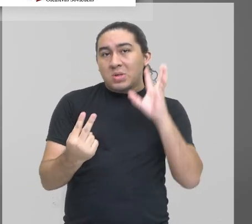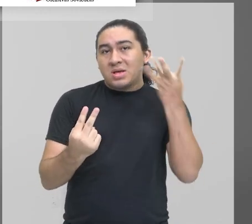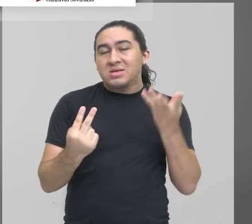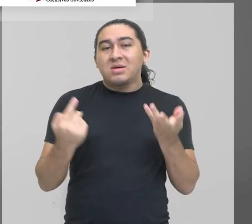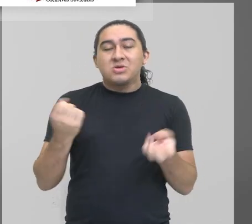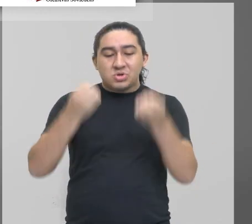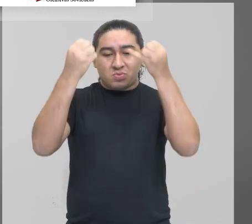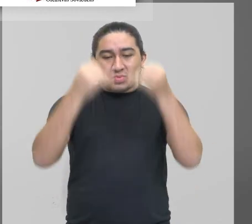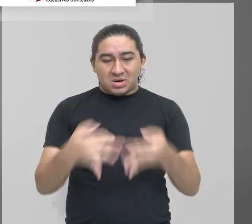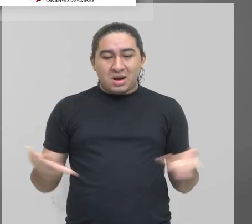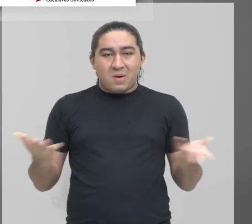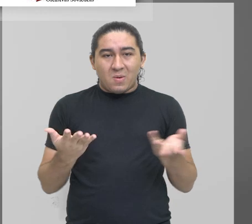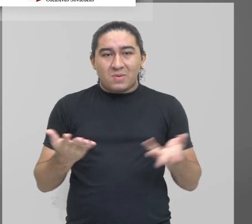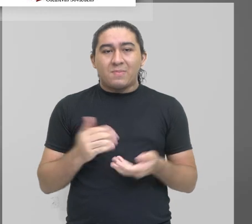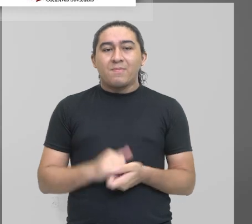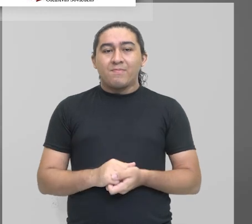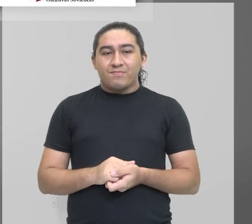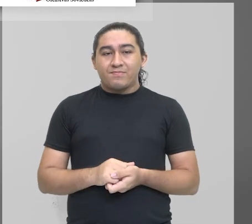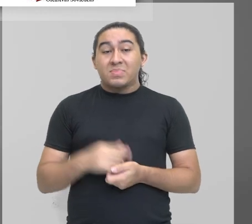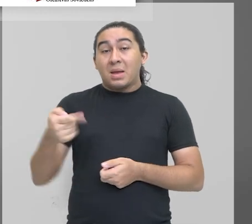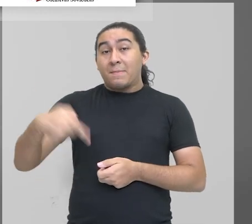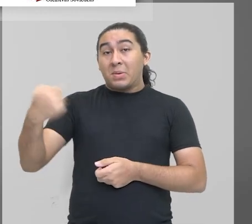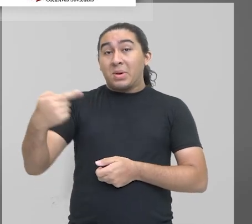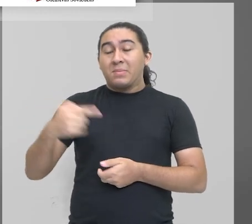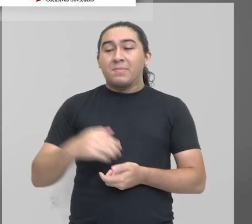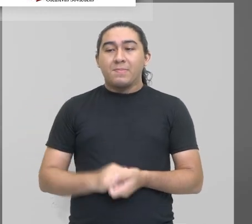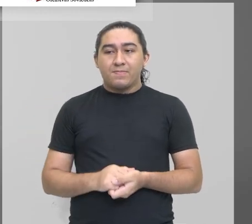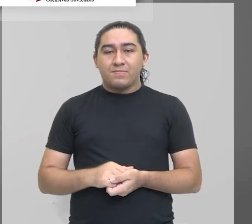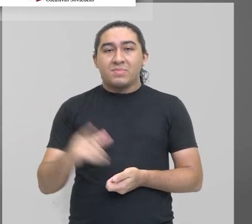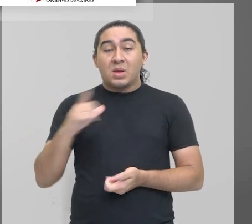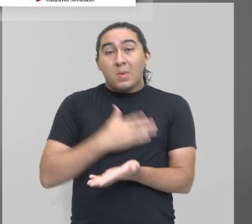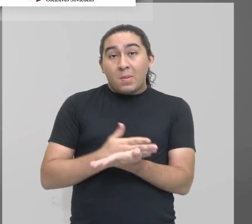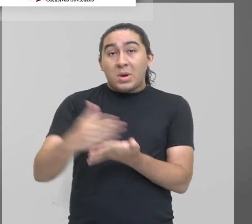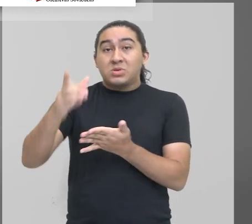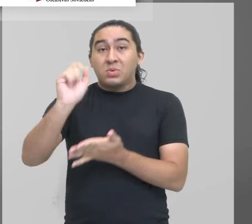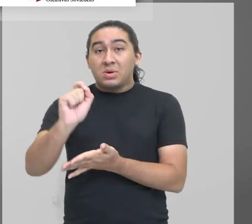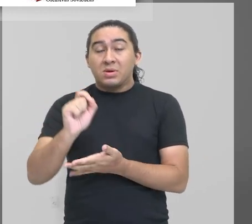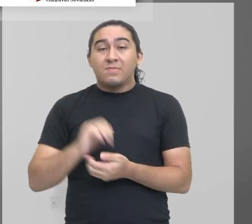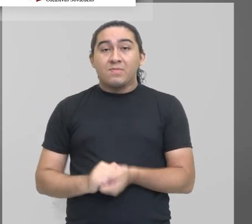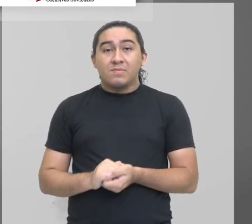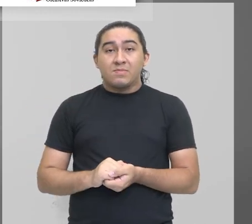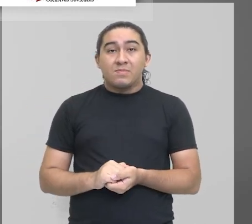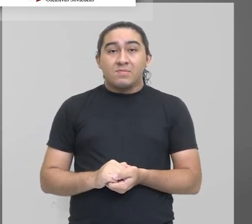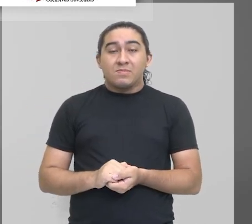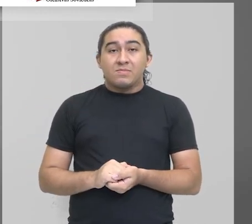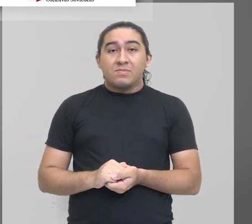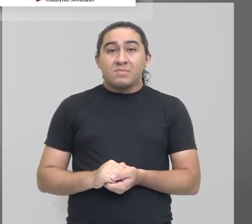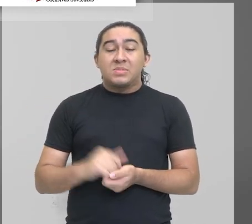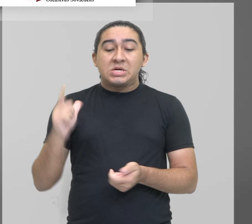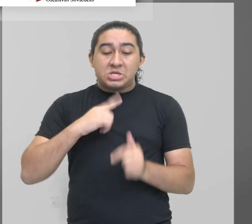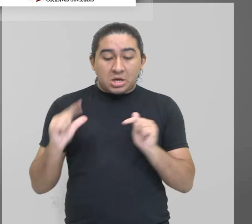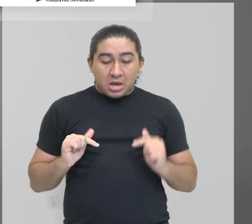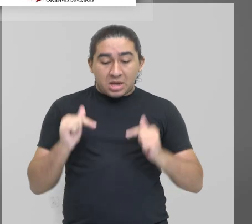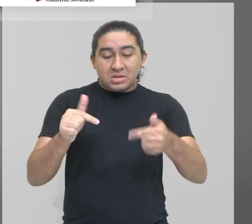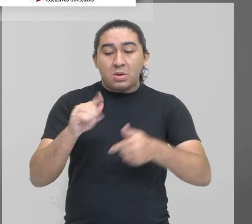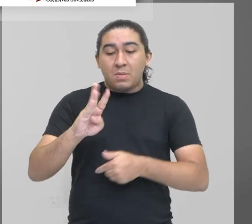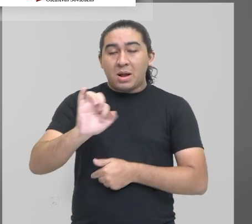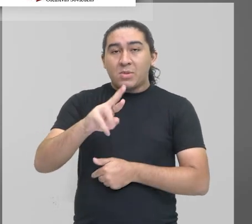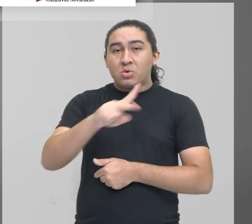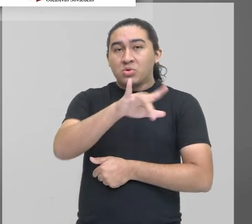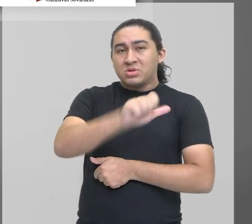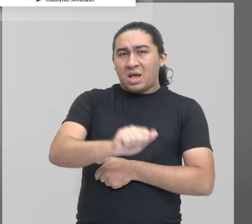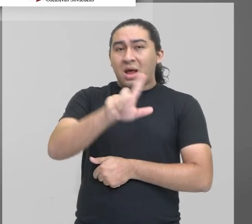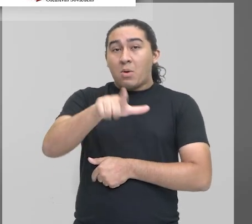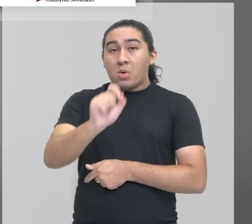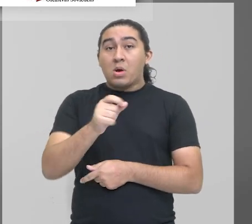eu vou começar a falar para vocês a partir de agora. Primeiro, tem início a chamada Operação Barbarossa, que nada mais foi do que